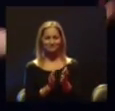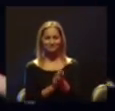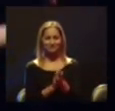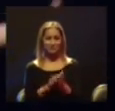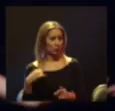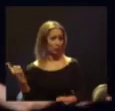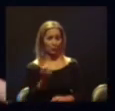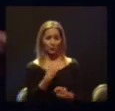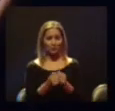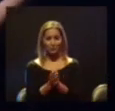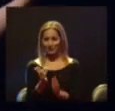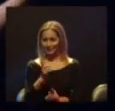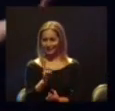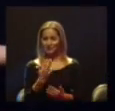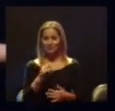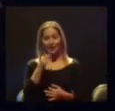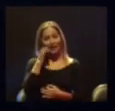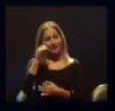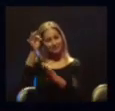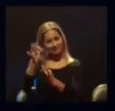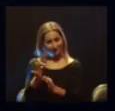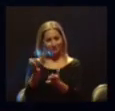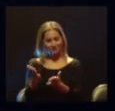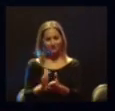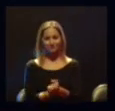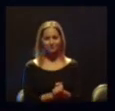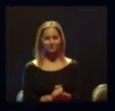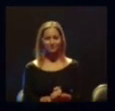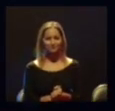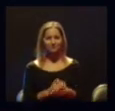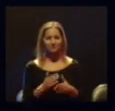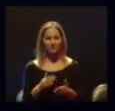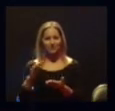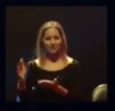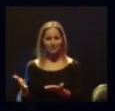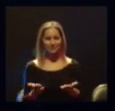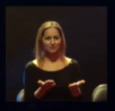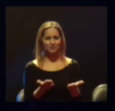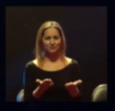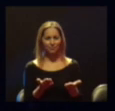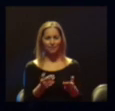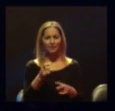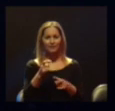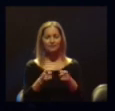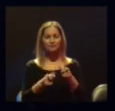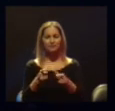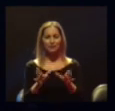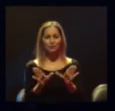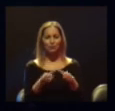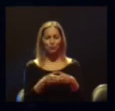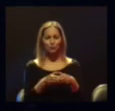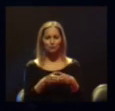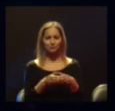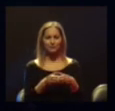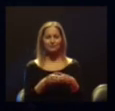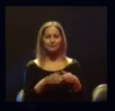Não todos nós, mas quem de direito. Ou seja, vamos receber aqui os elementos do Clube de Patinagem